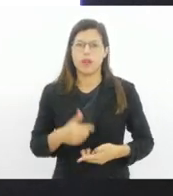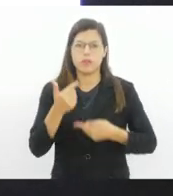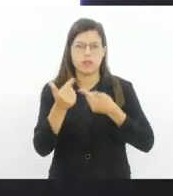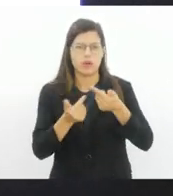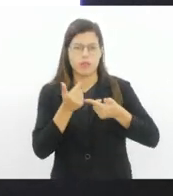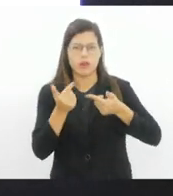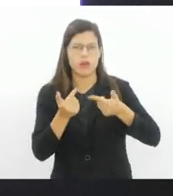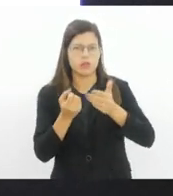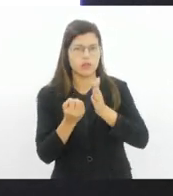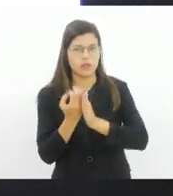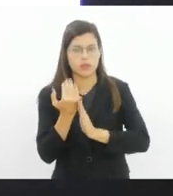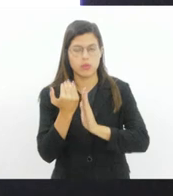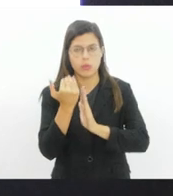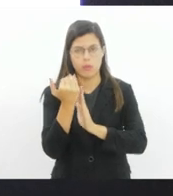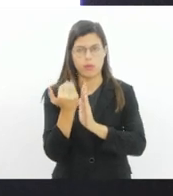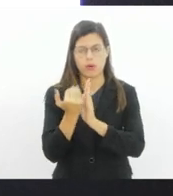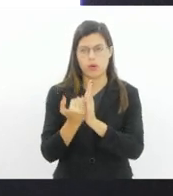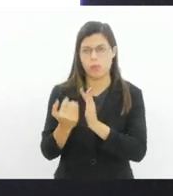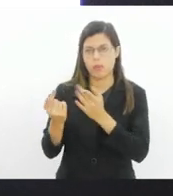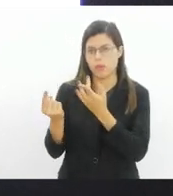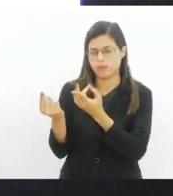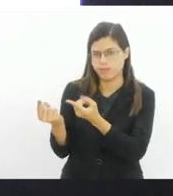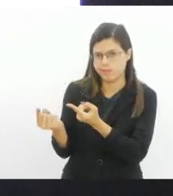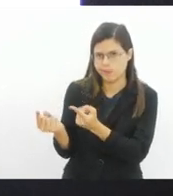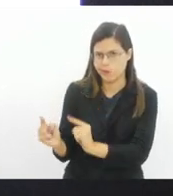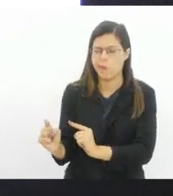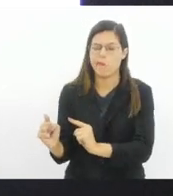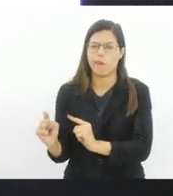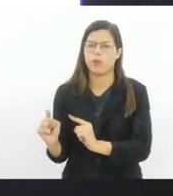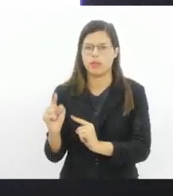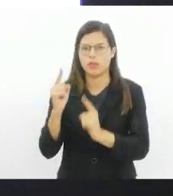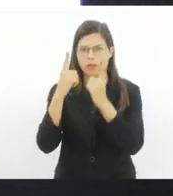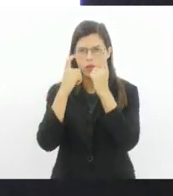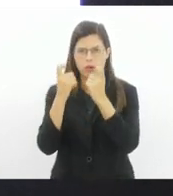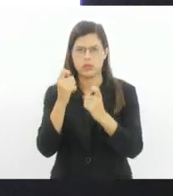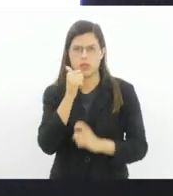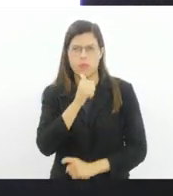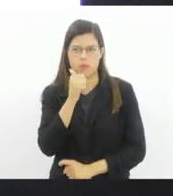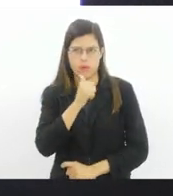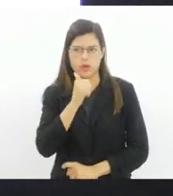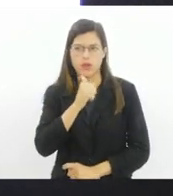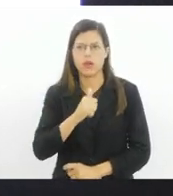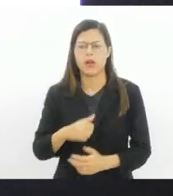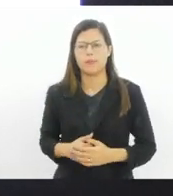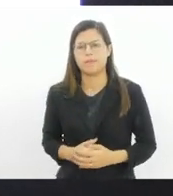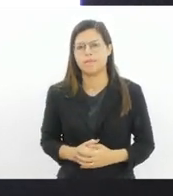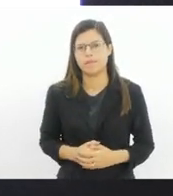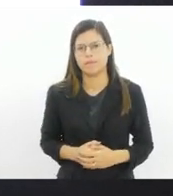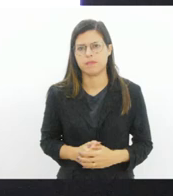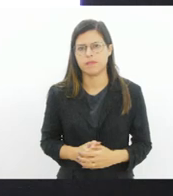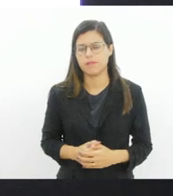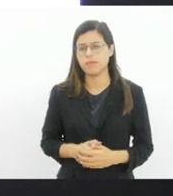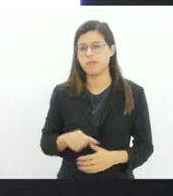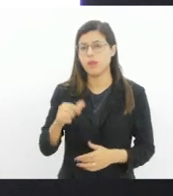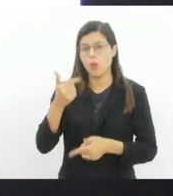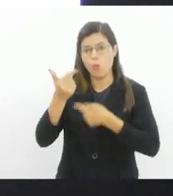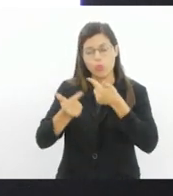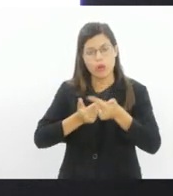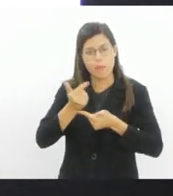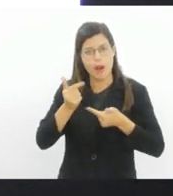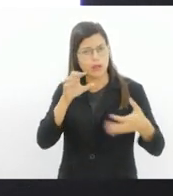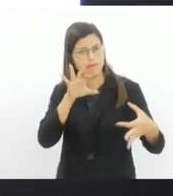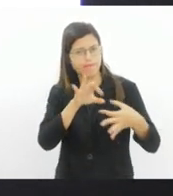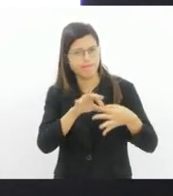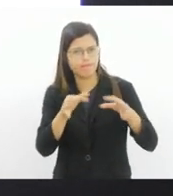no plano de enfrentamento à violência contra a mulher, né, do Pacto Estadual de Enfrentamento à Violência contra a Mulher, que tem sido um trabalho em